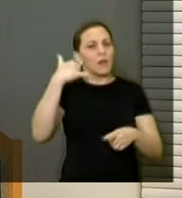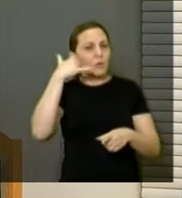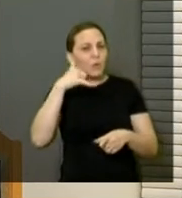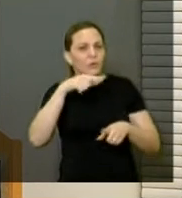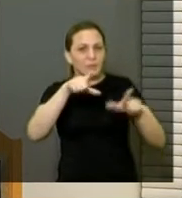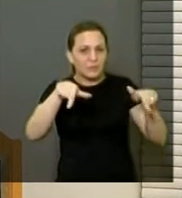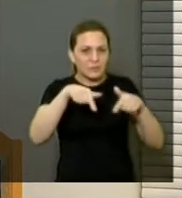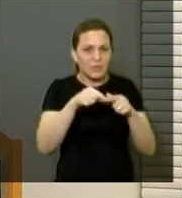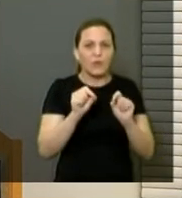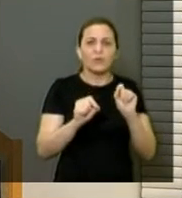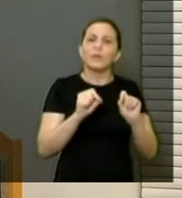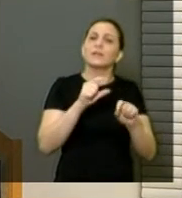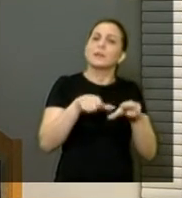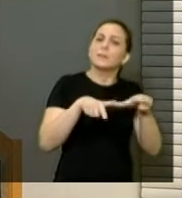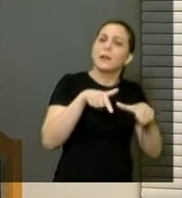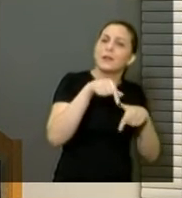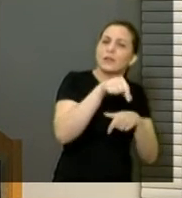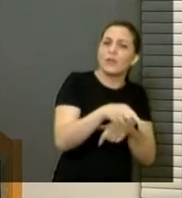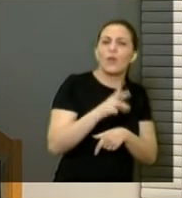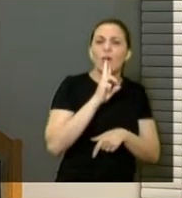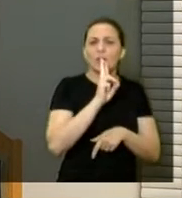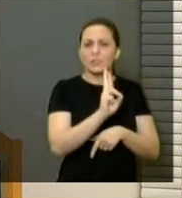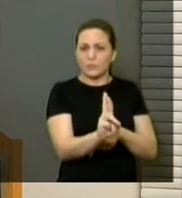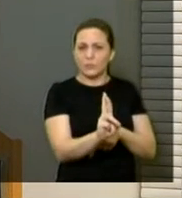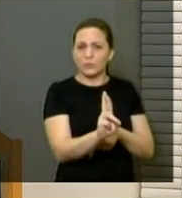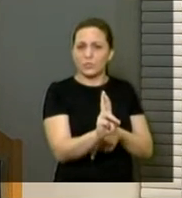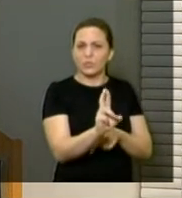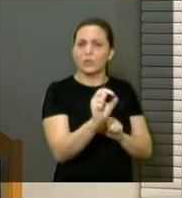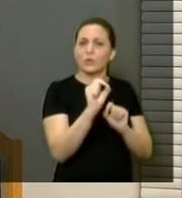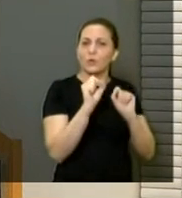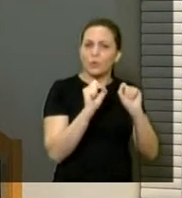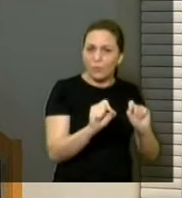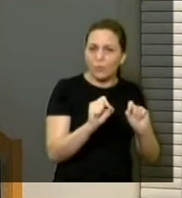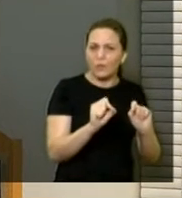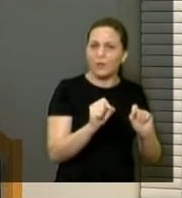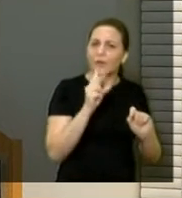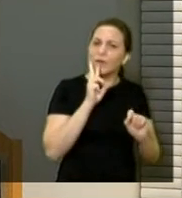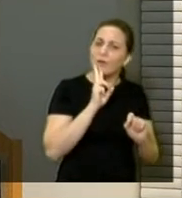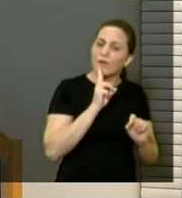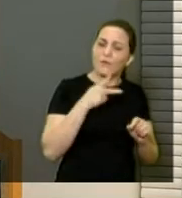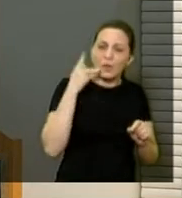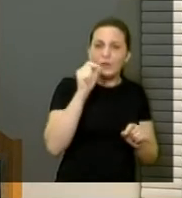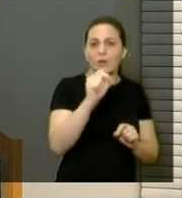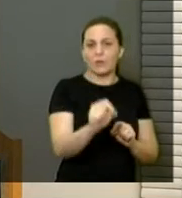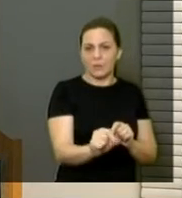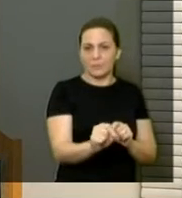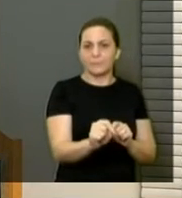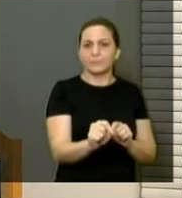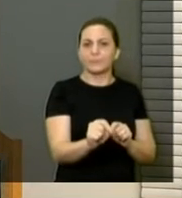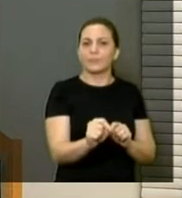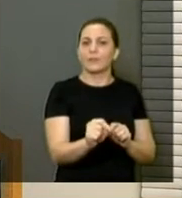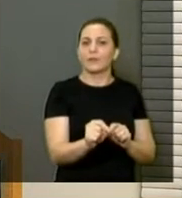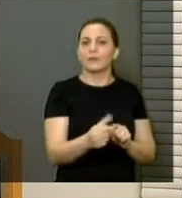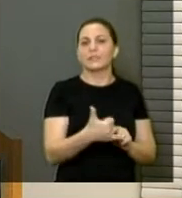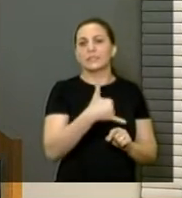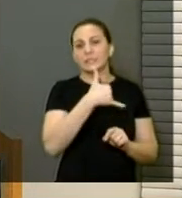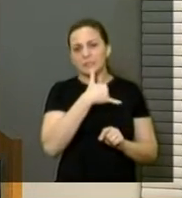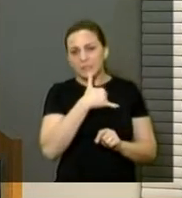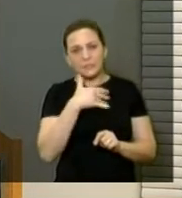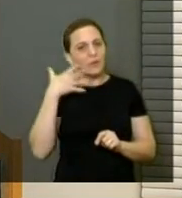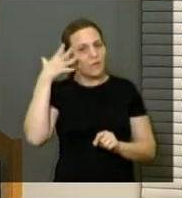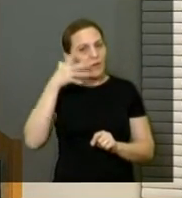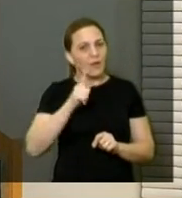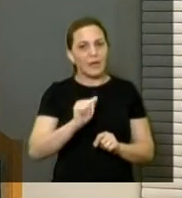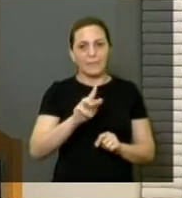perguntando o que estava fazendo lá eu respondi pra ela estava fazendo lá que eu estou dizendo que os senhores agora então eu lamento a fala da